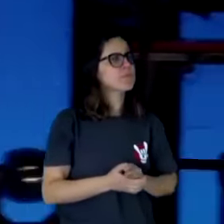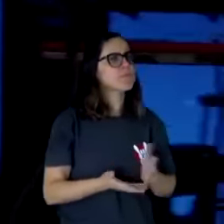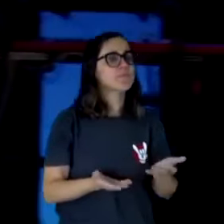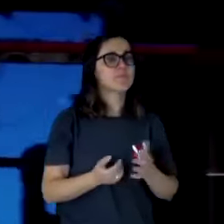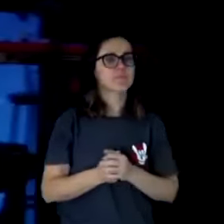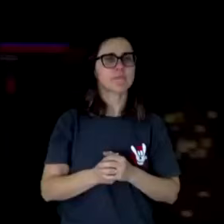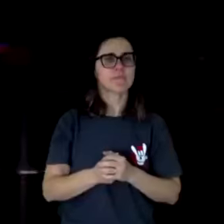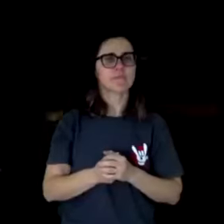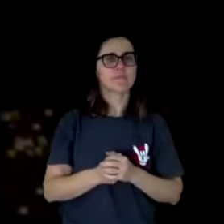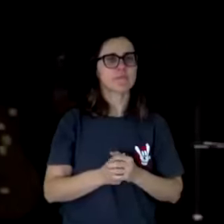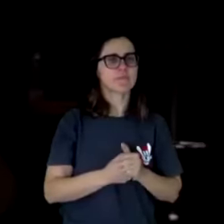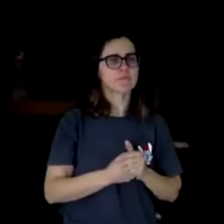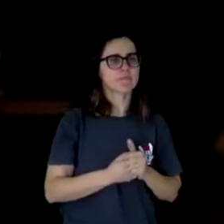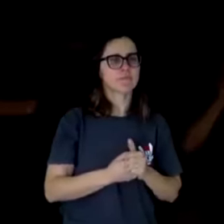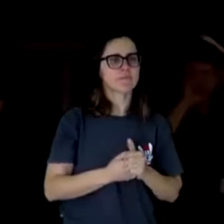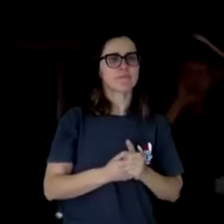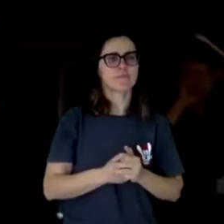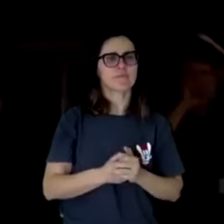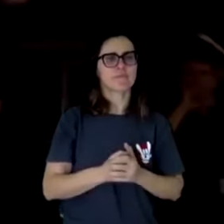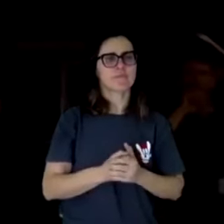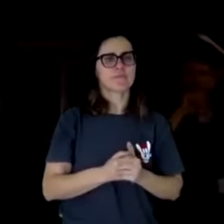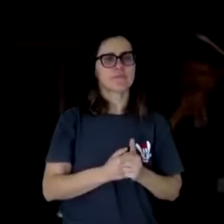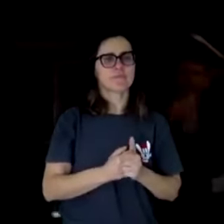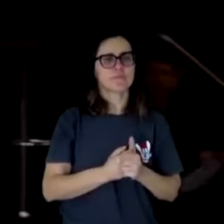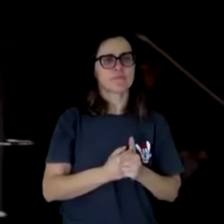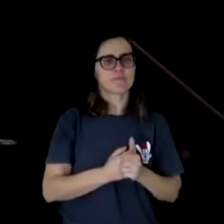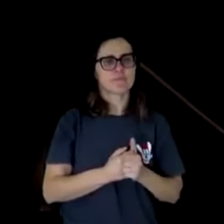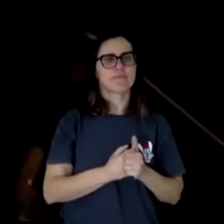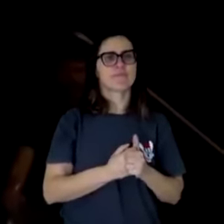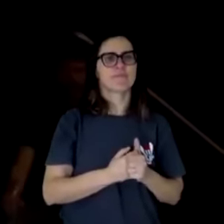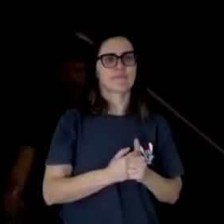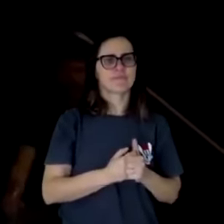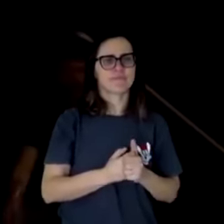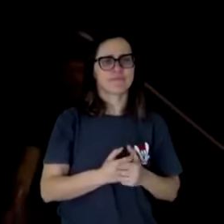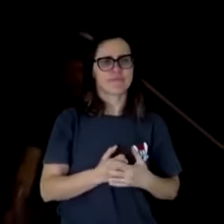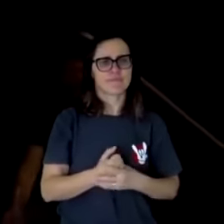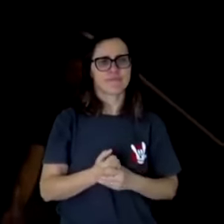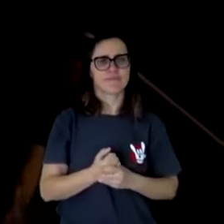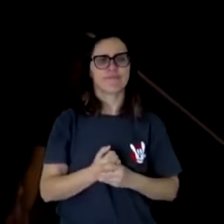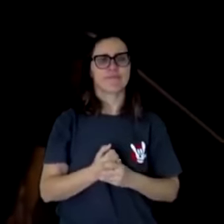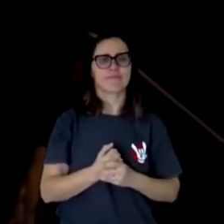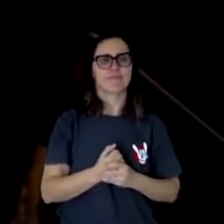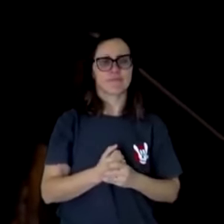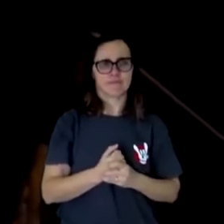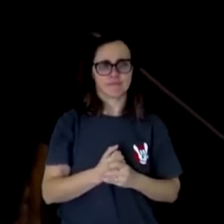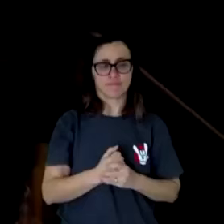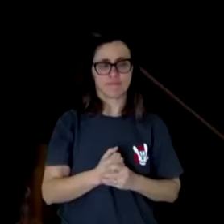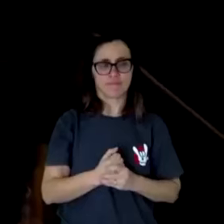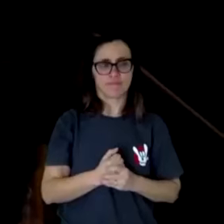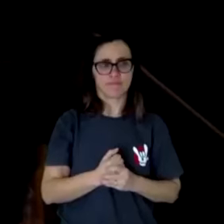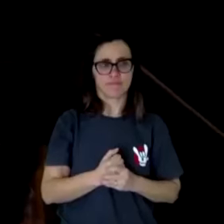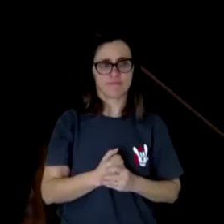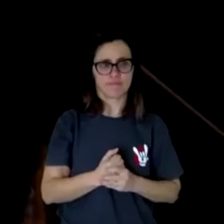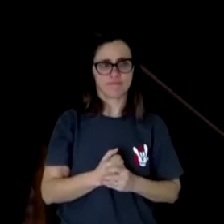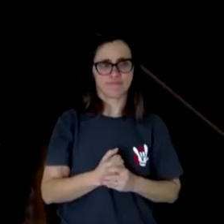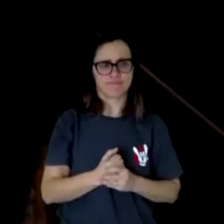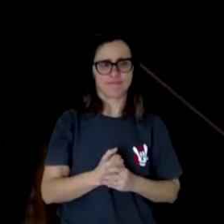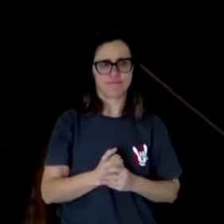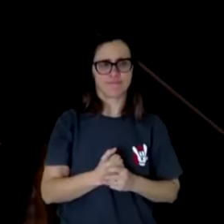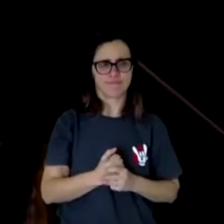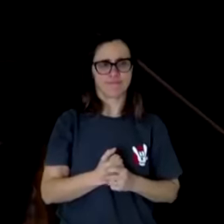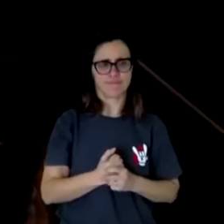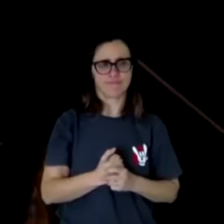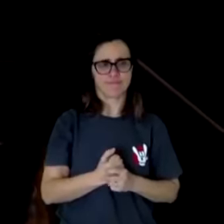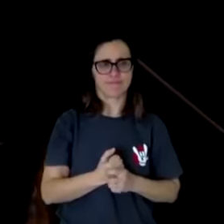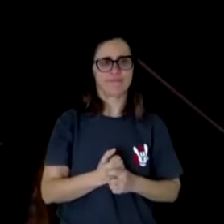gente nem sabe que existe o espírito santo chegou aqui um cara aí um tal de apólo empolgado com Jesus e a gente montou essa